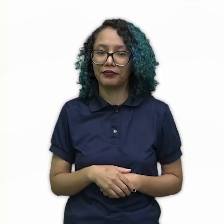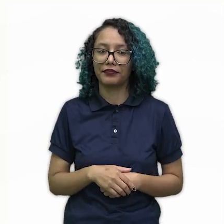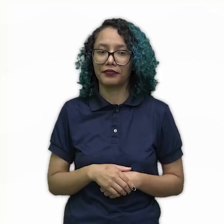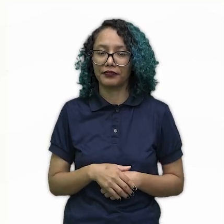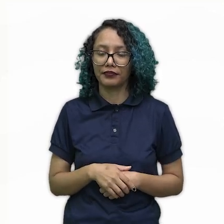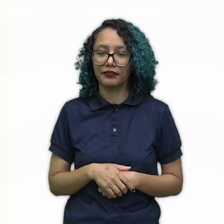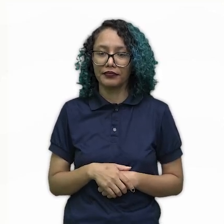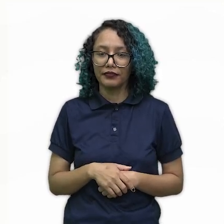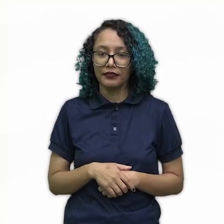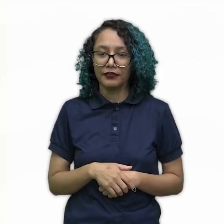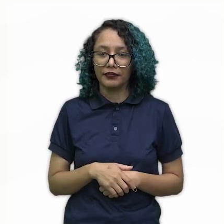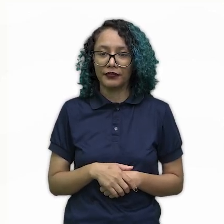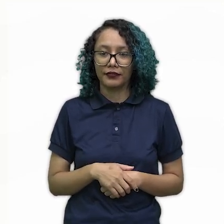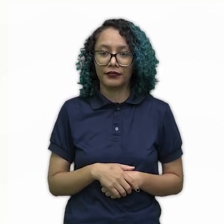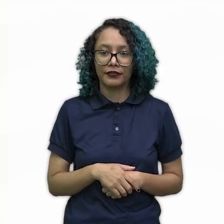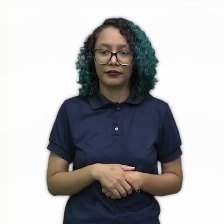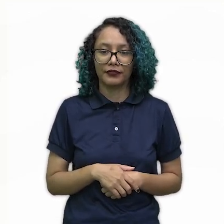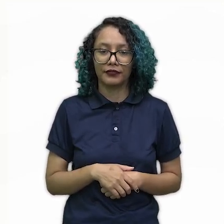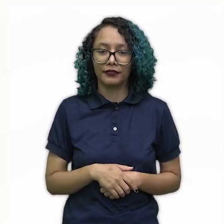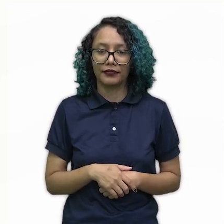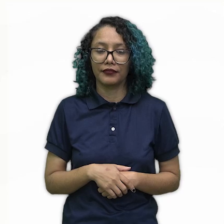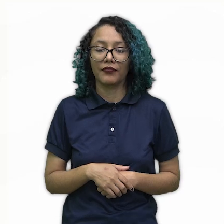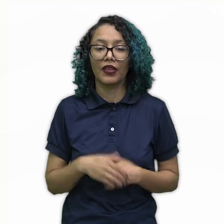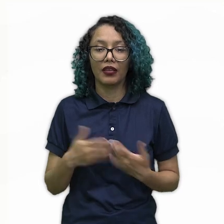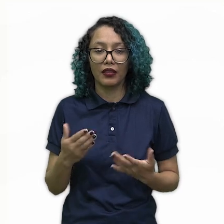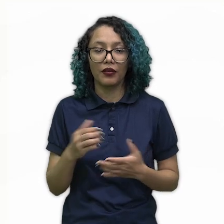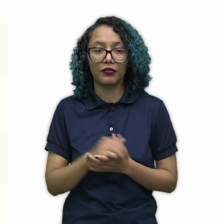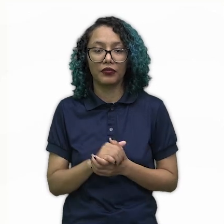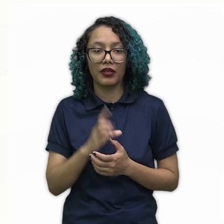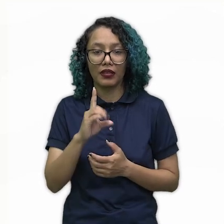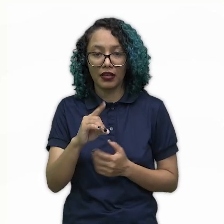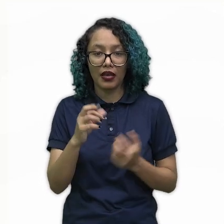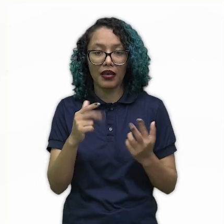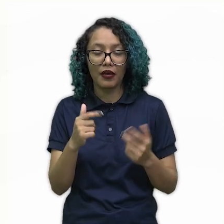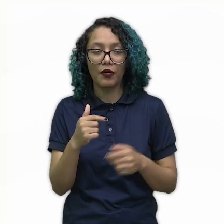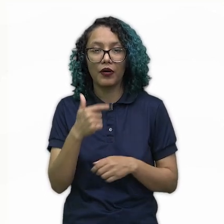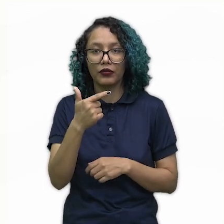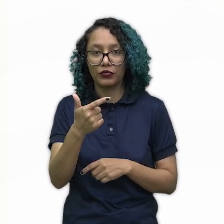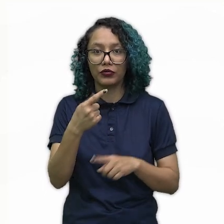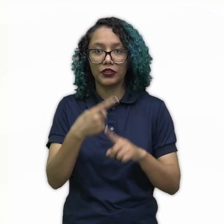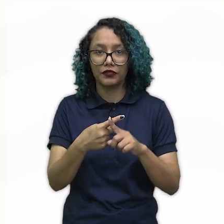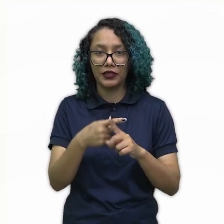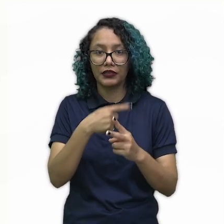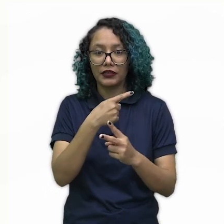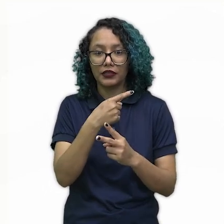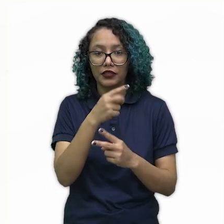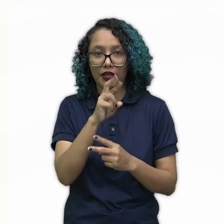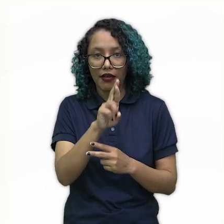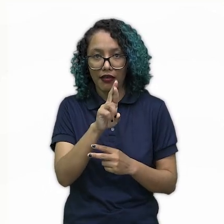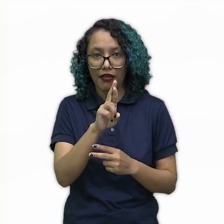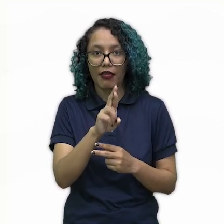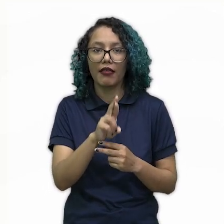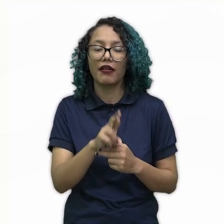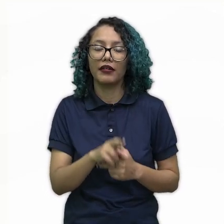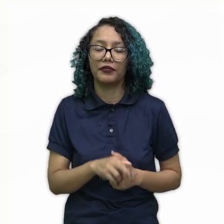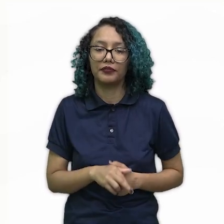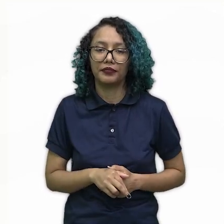raio, ok? Ou seja, o meu diâmetro, ele é a medida de 2 vezes o